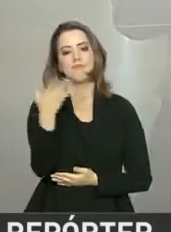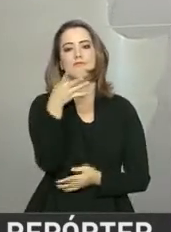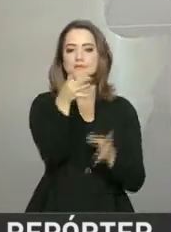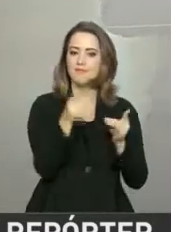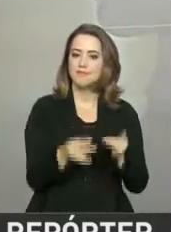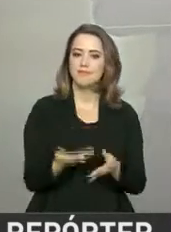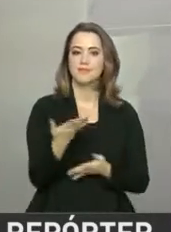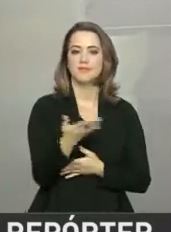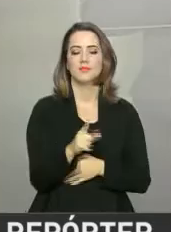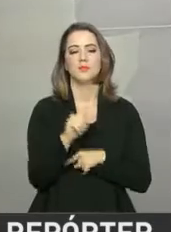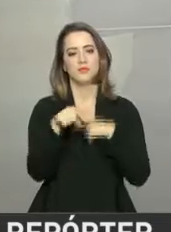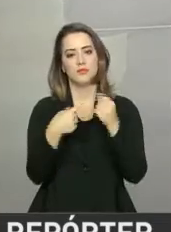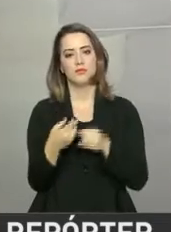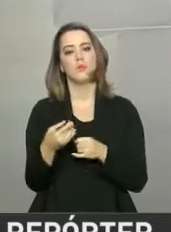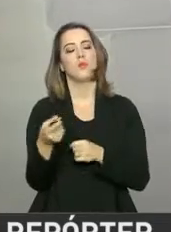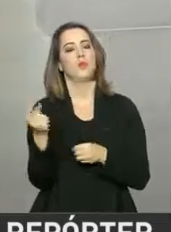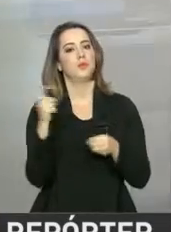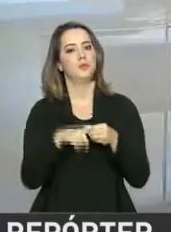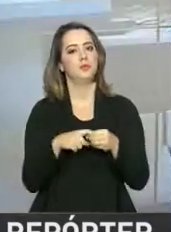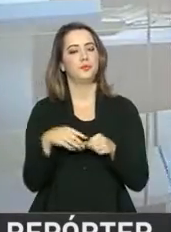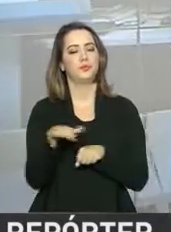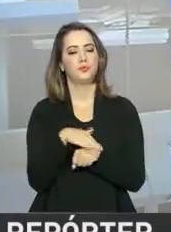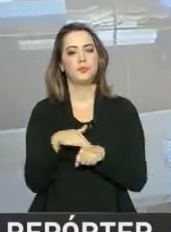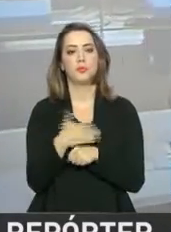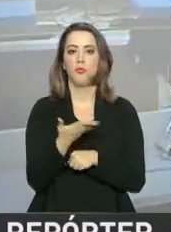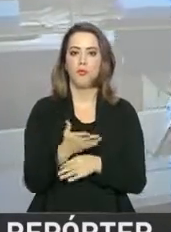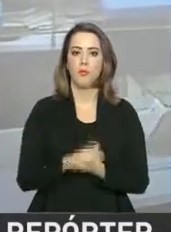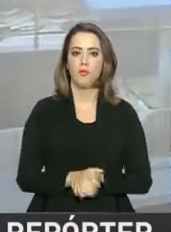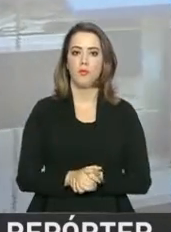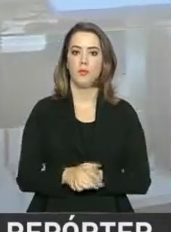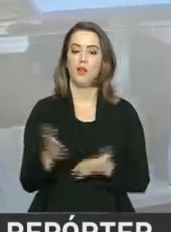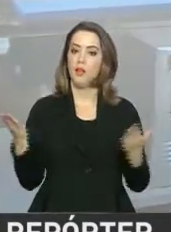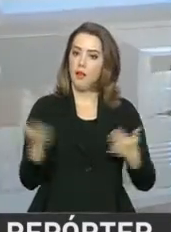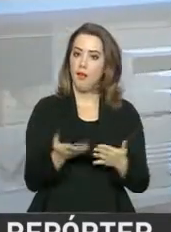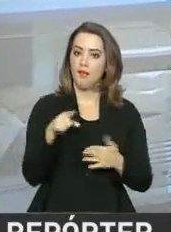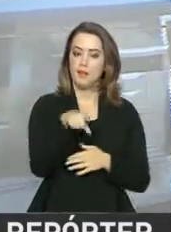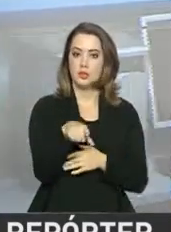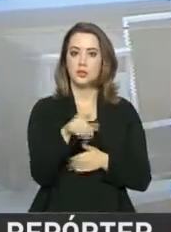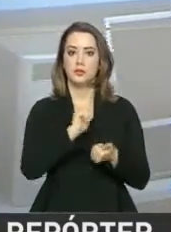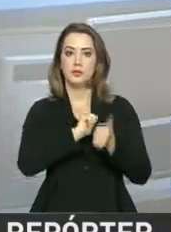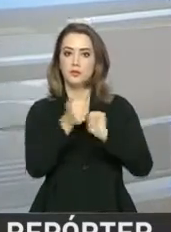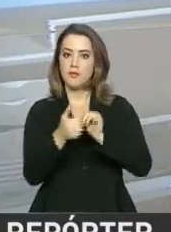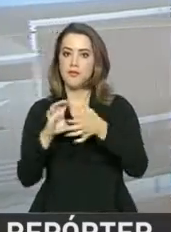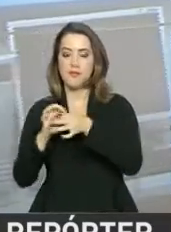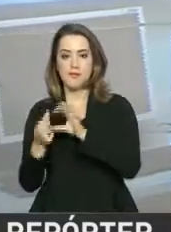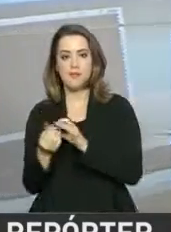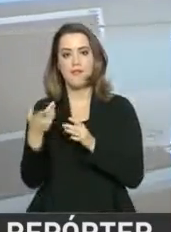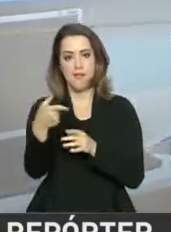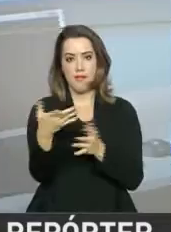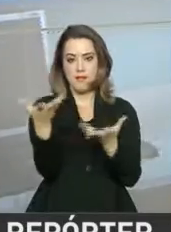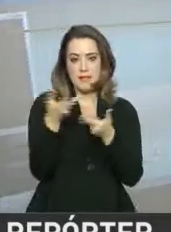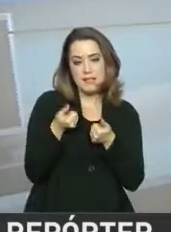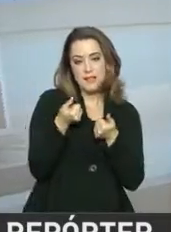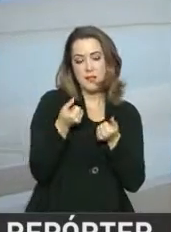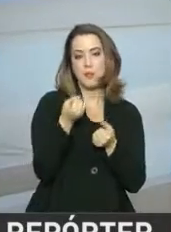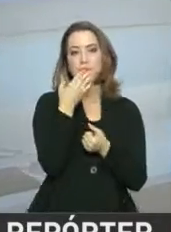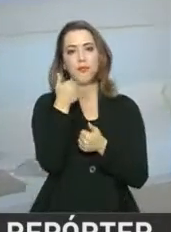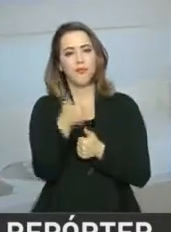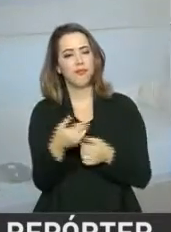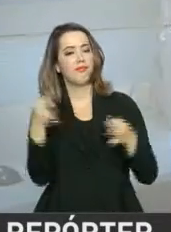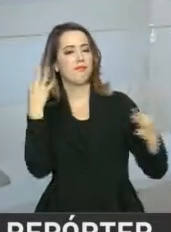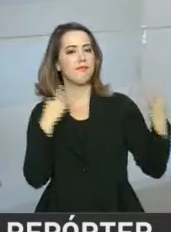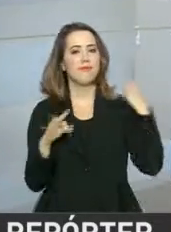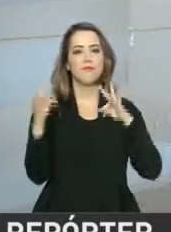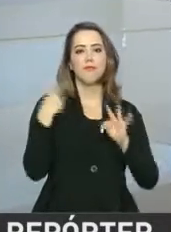suas informações. Daqui a pouco a gente volta a conversar. Bom, e falando em Olimpíadas, para receber bem os turistas, uma plataforma do Ministério